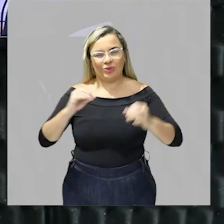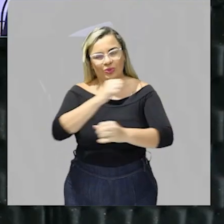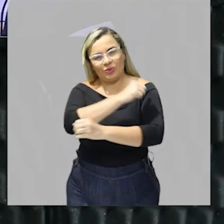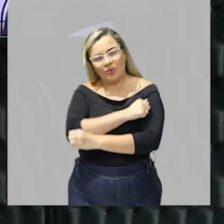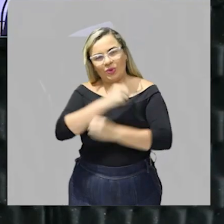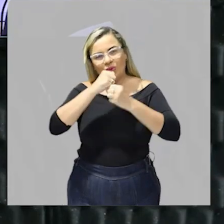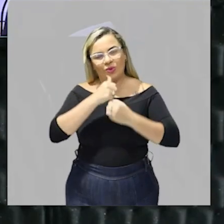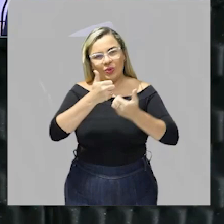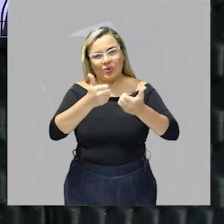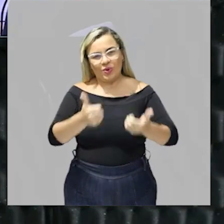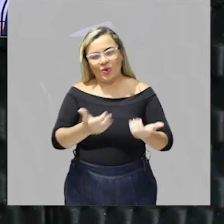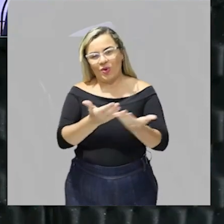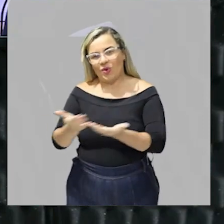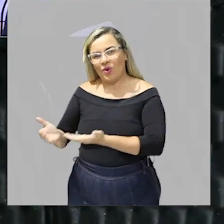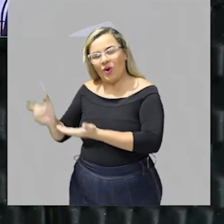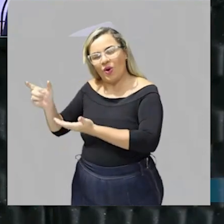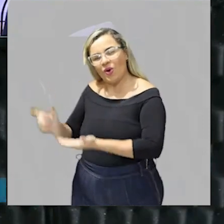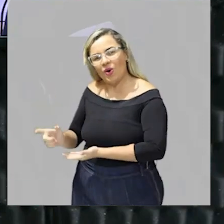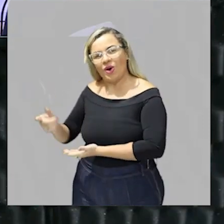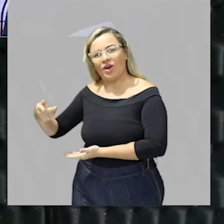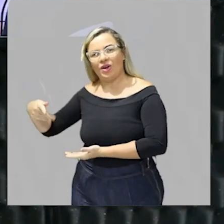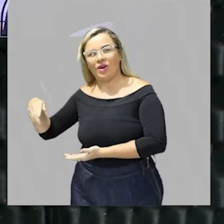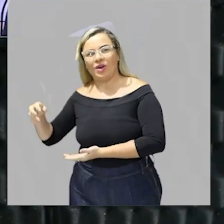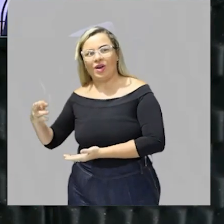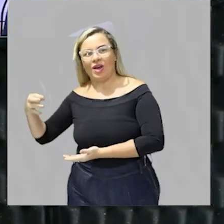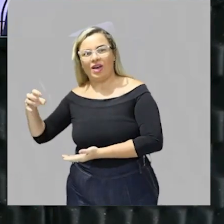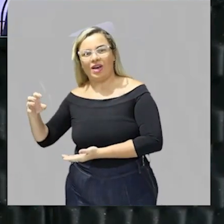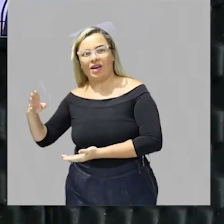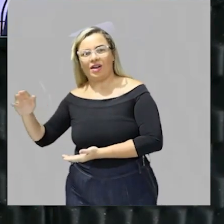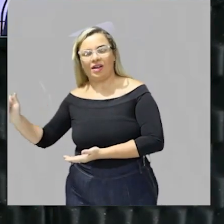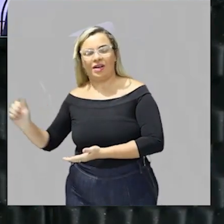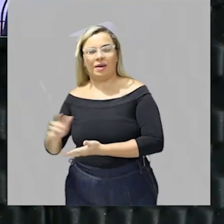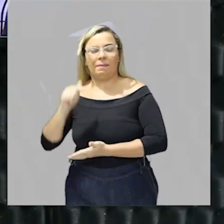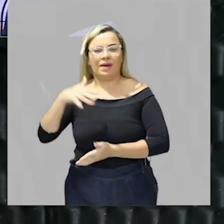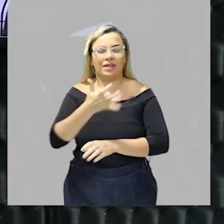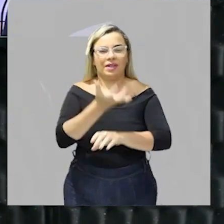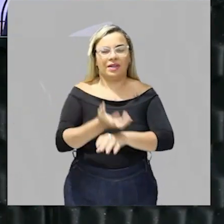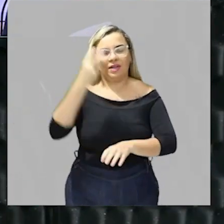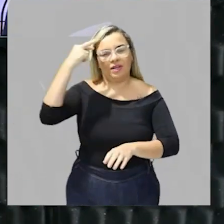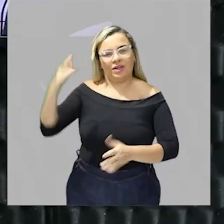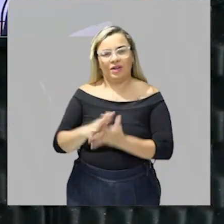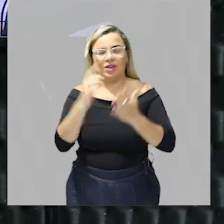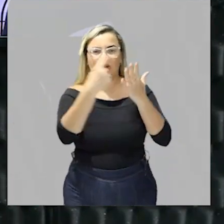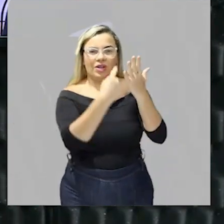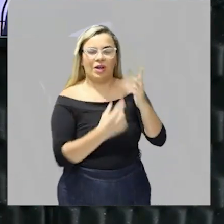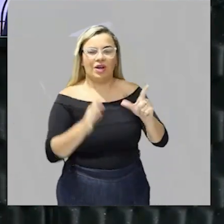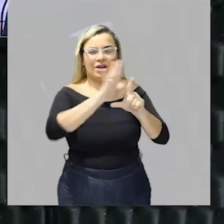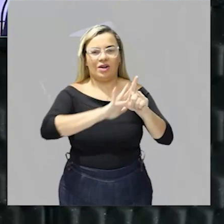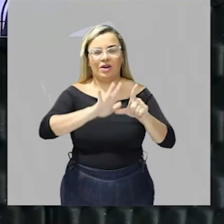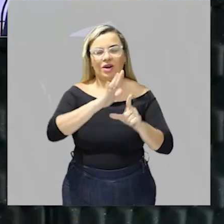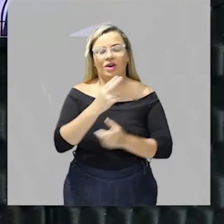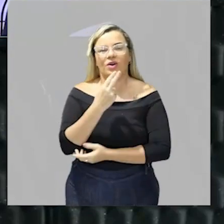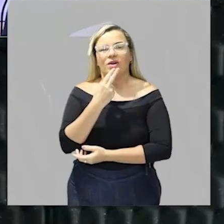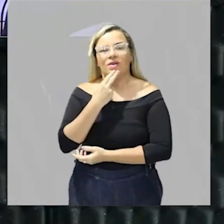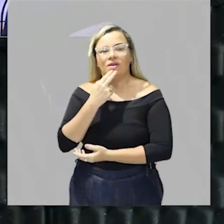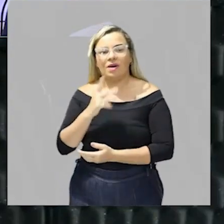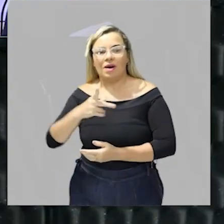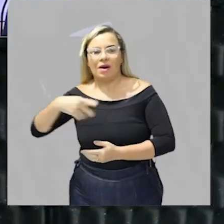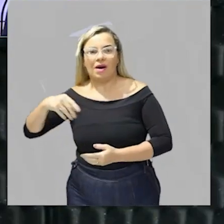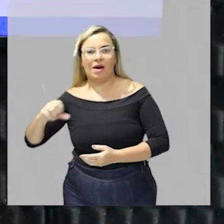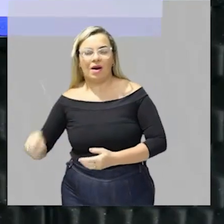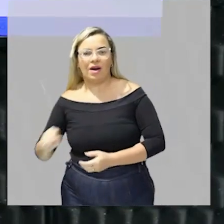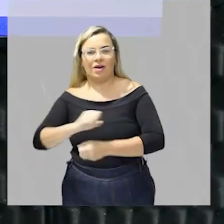E aí, pessoal, tudo bem? Professor Paulo Gereba de História, com o projeto da plataforma Gonçalves Dias, Paz UEM